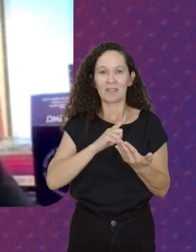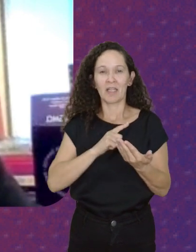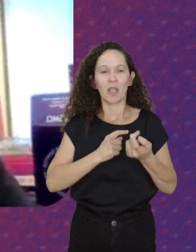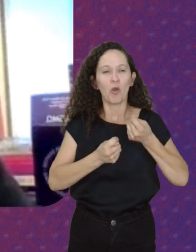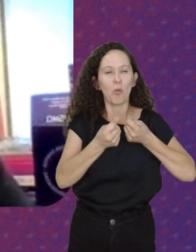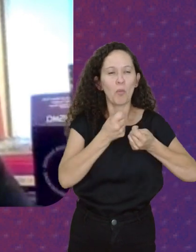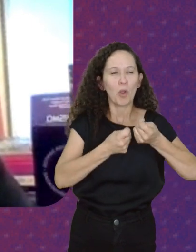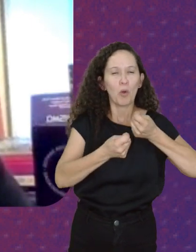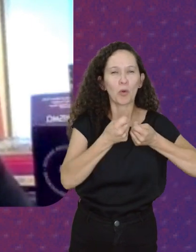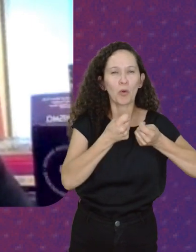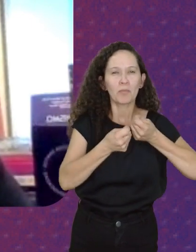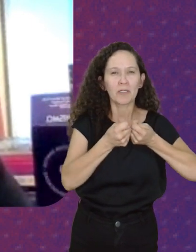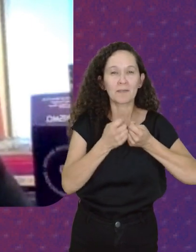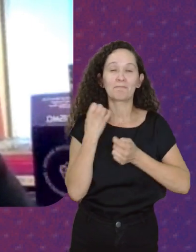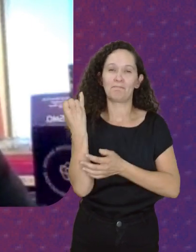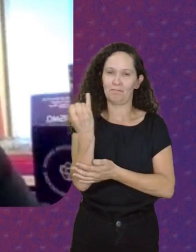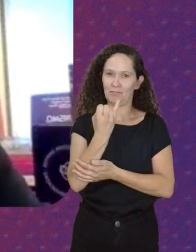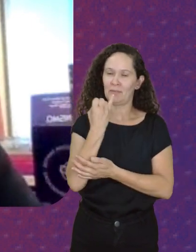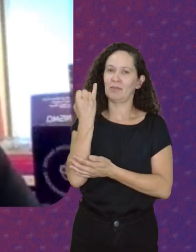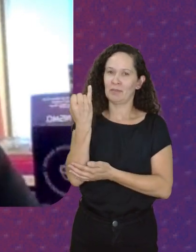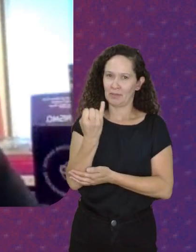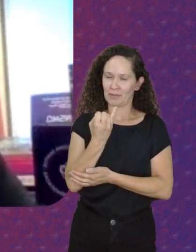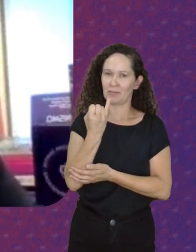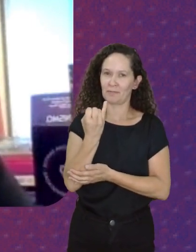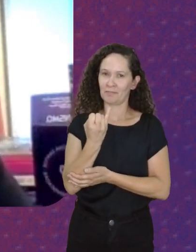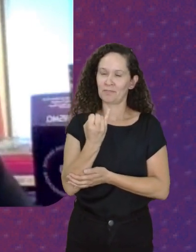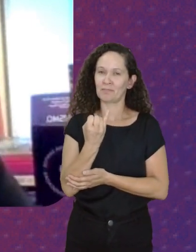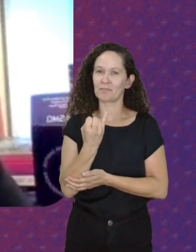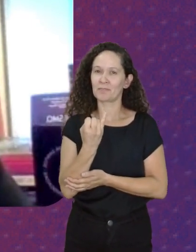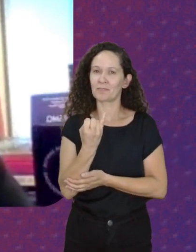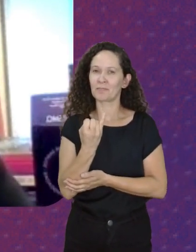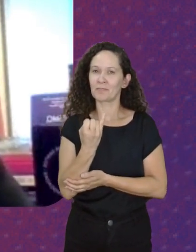econômica minimamente relevante, os